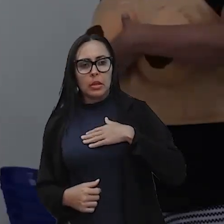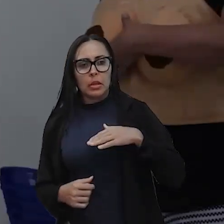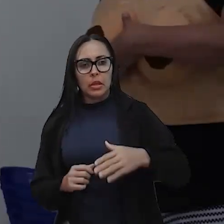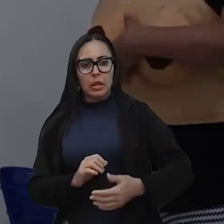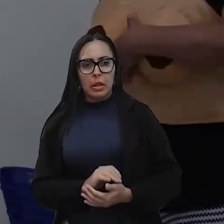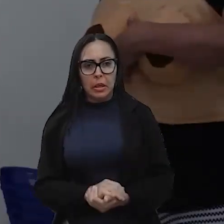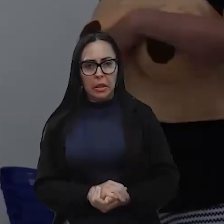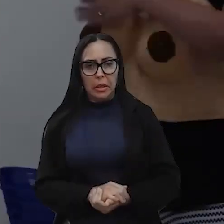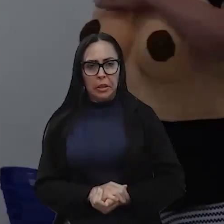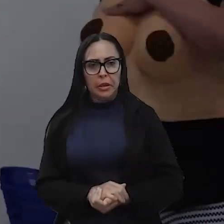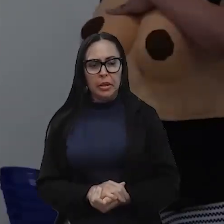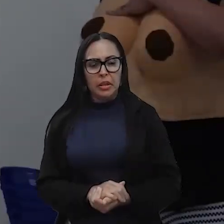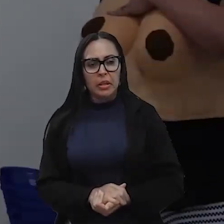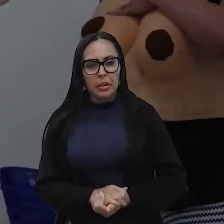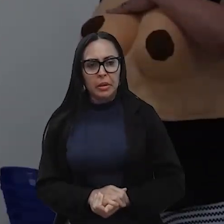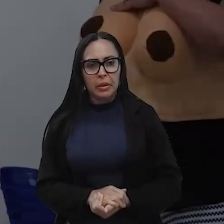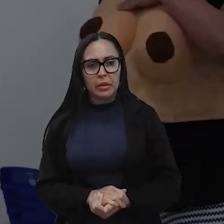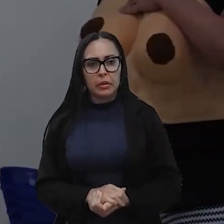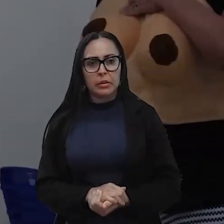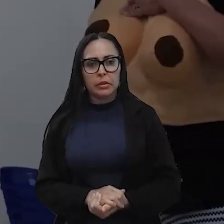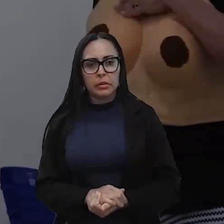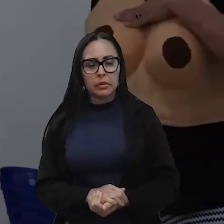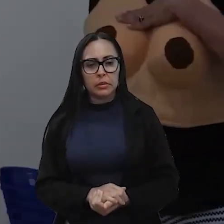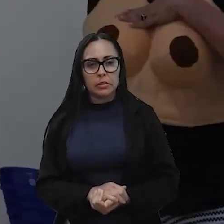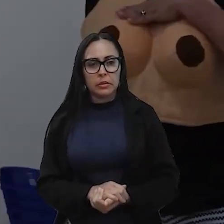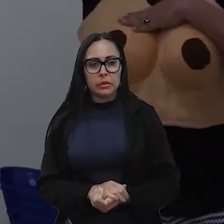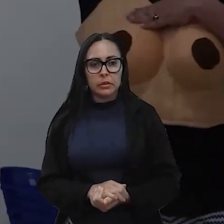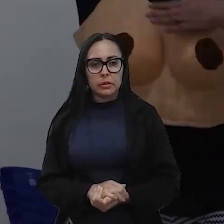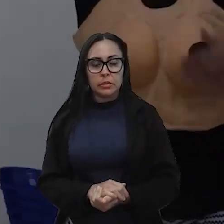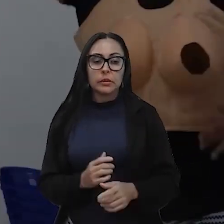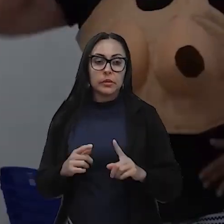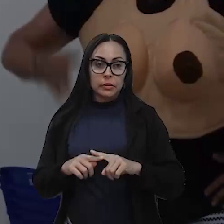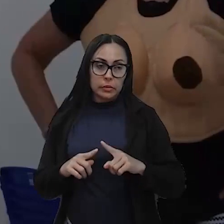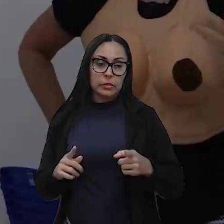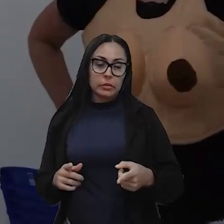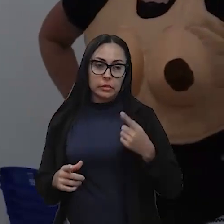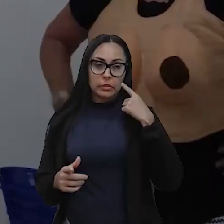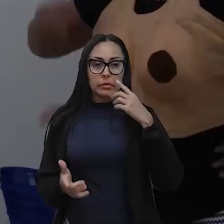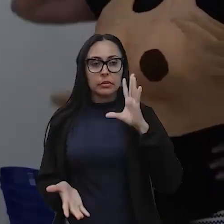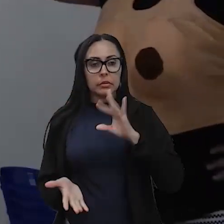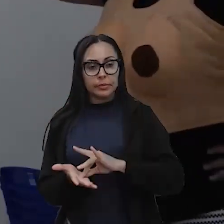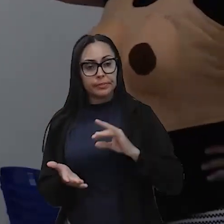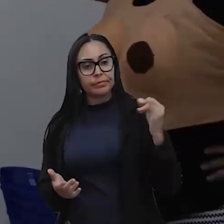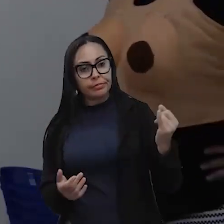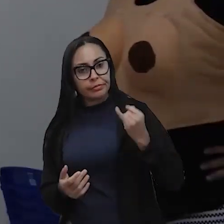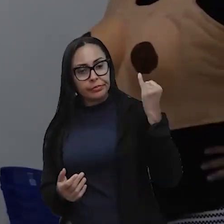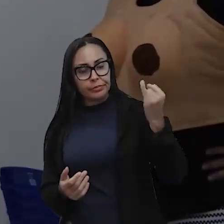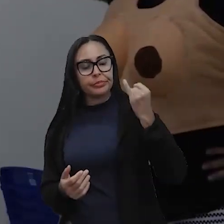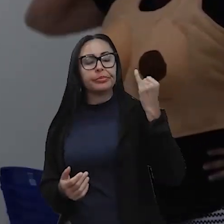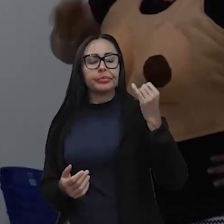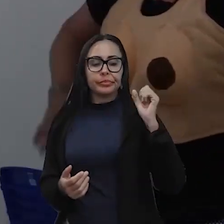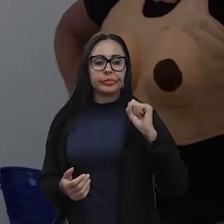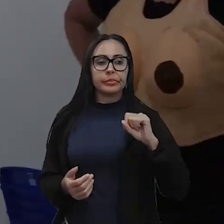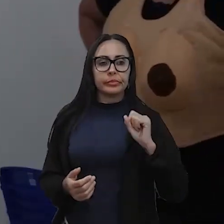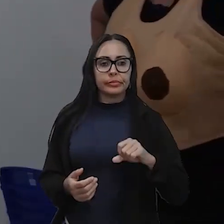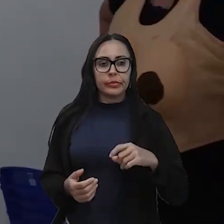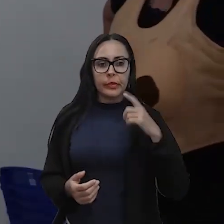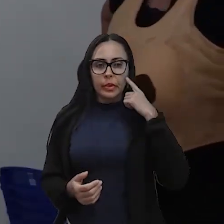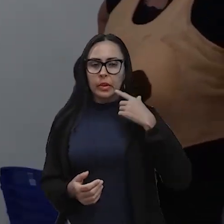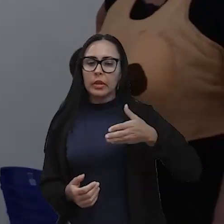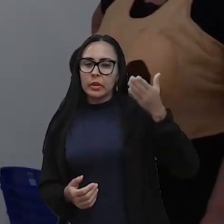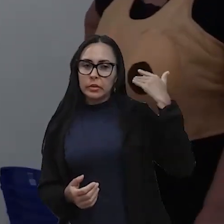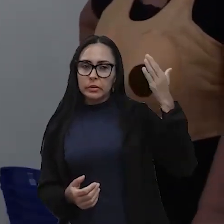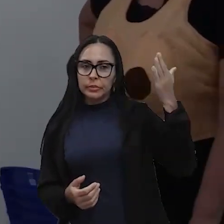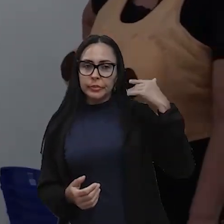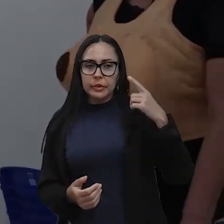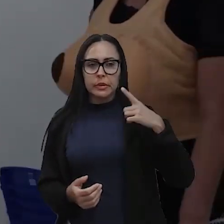um negócio, tchu, e pronto, e acabou. Mas o fato é que é importante a gente fazer isso. Antigamente a gente tinha uma data